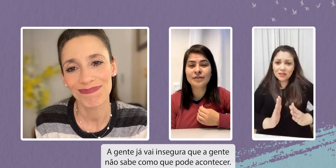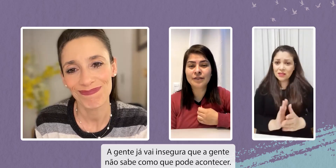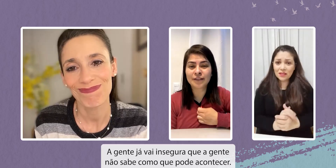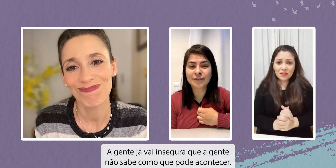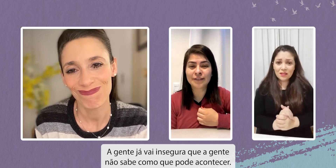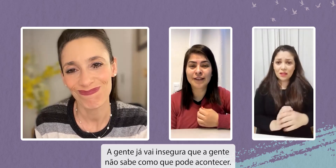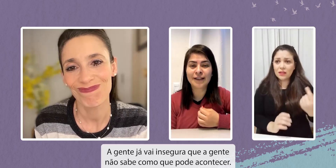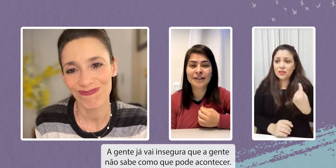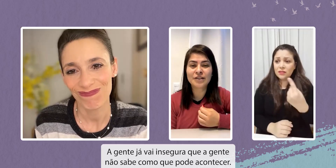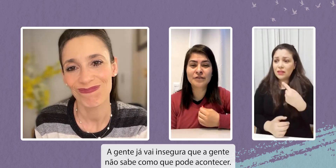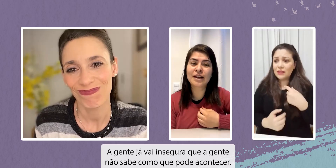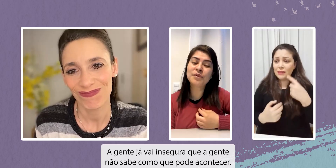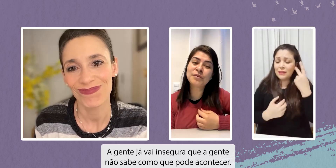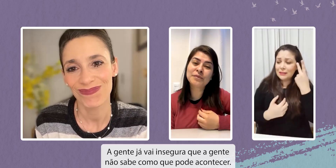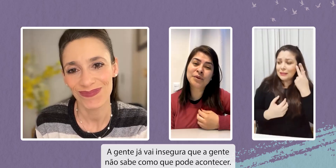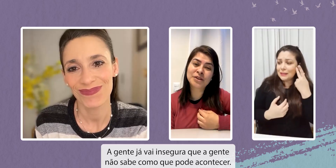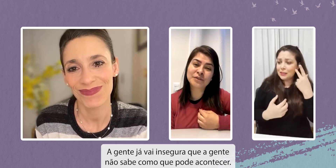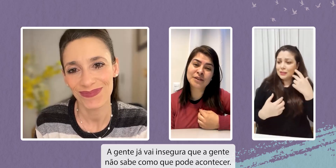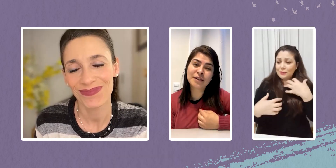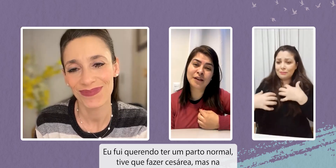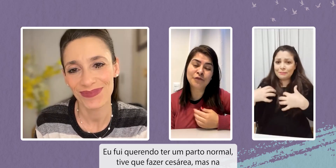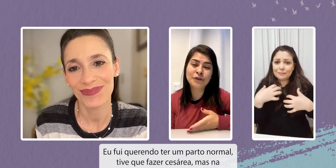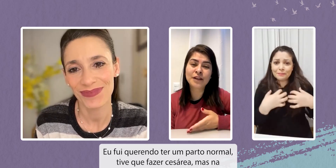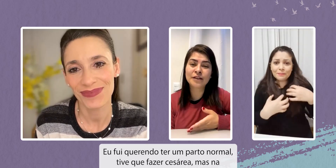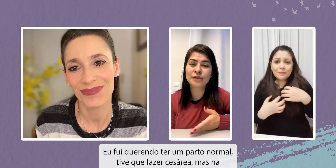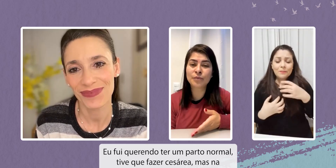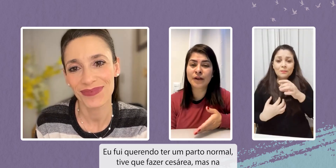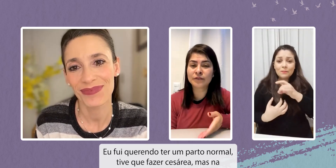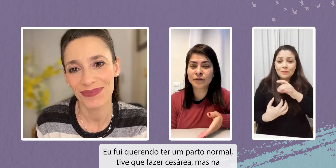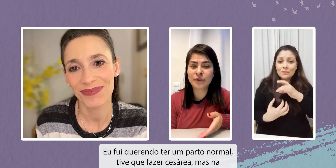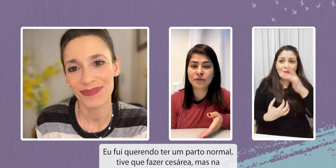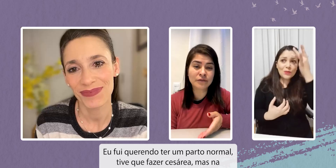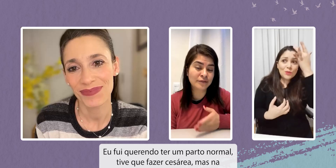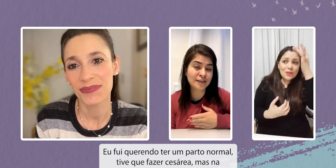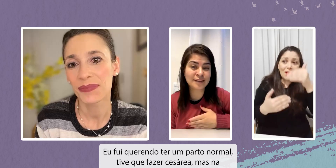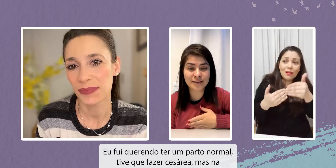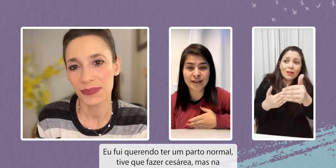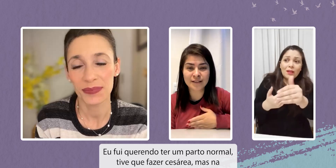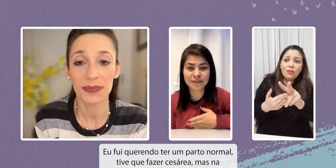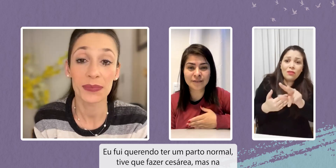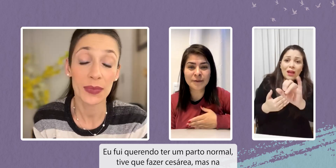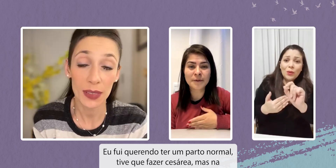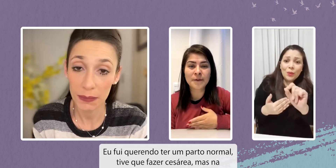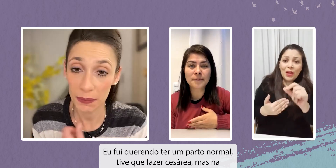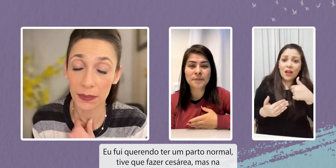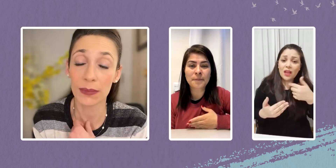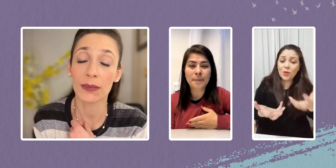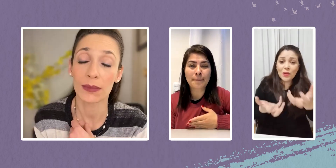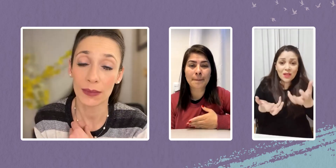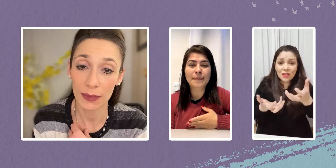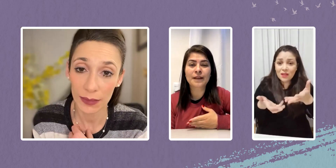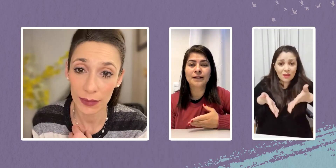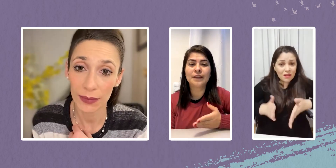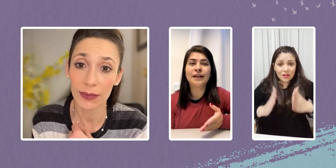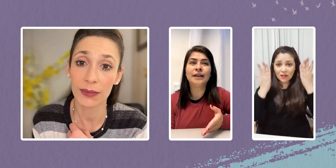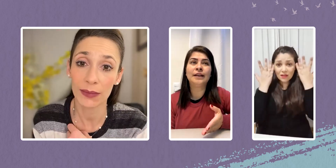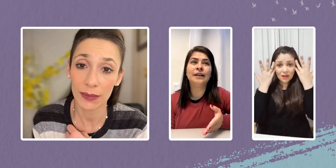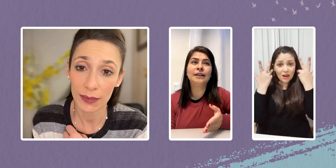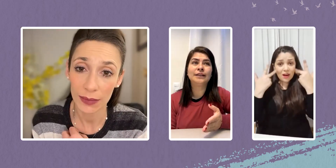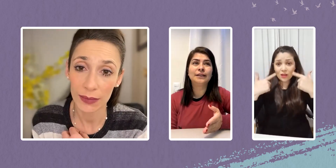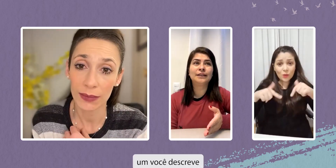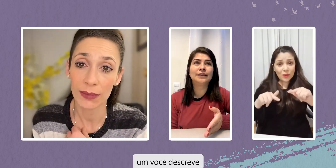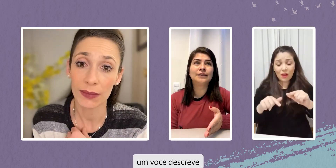vai insegura. A gente não sabe como que pode acontecer. Eu fui querendo ter um parto normal, tive que fazer cesárea. Uhum.